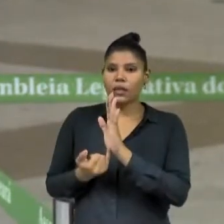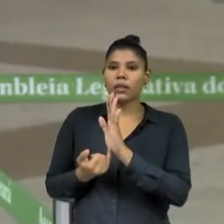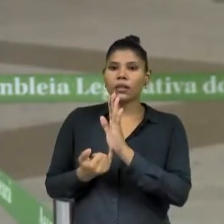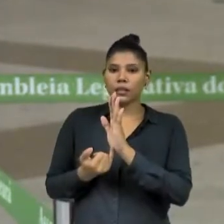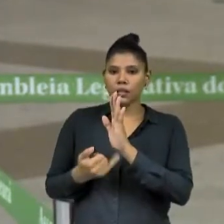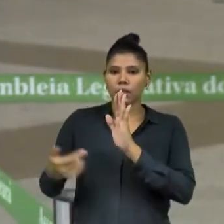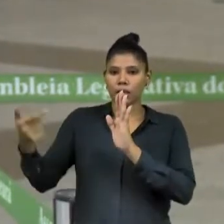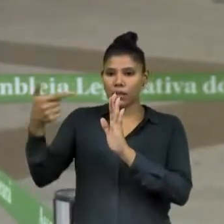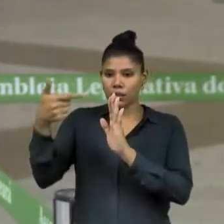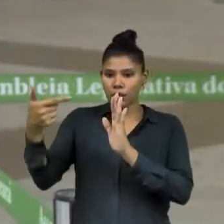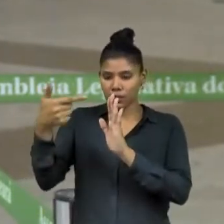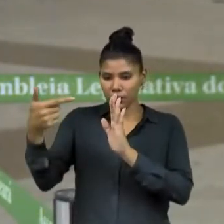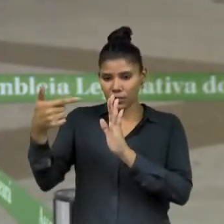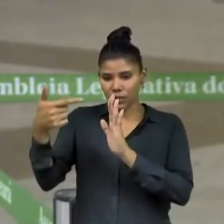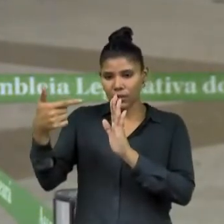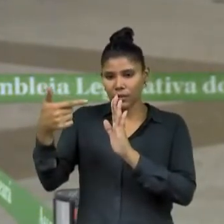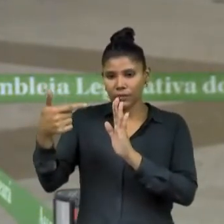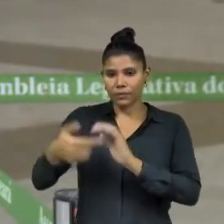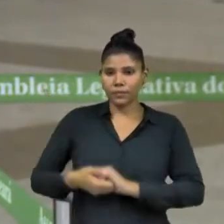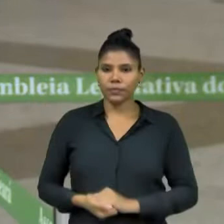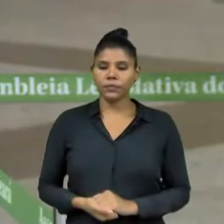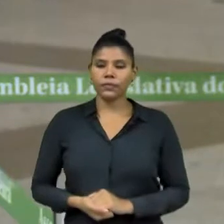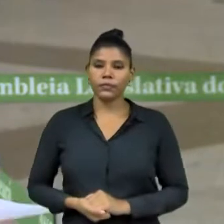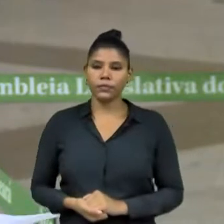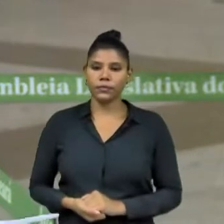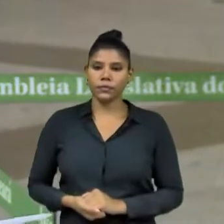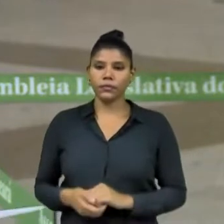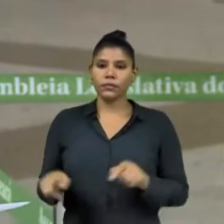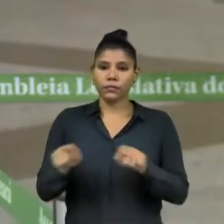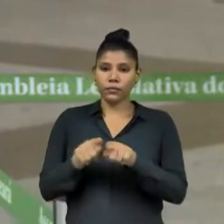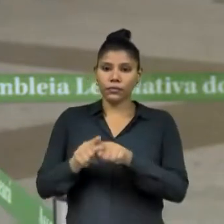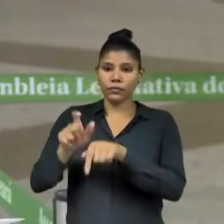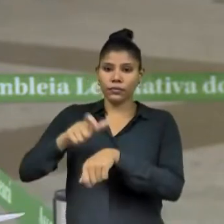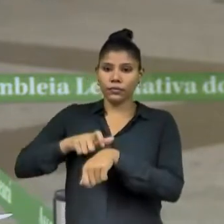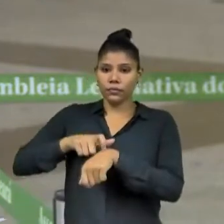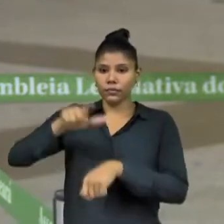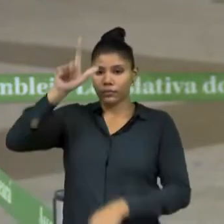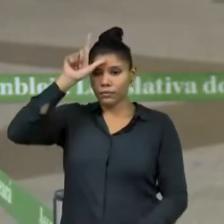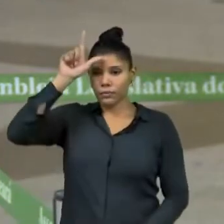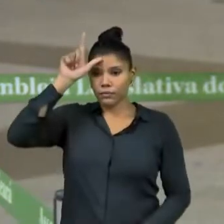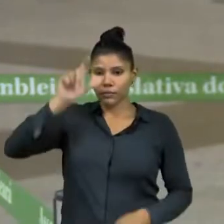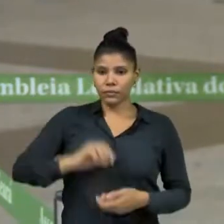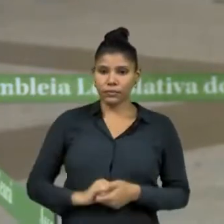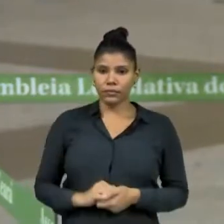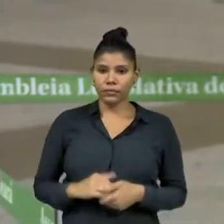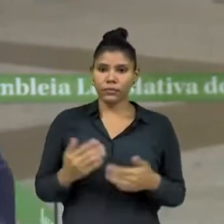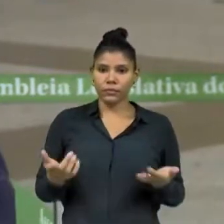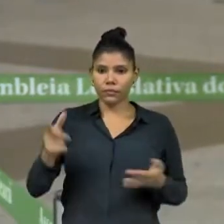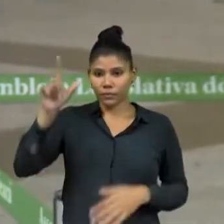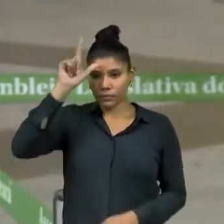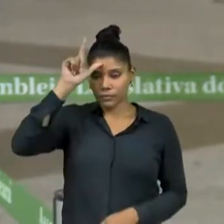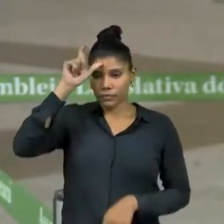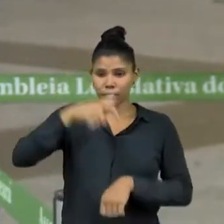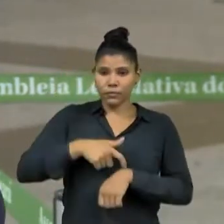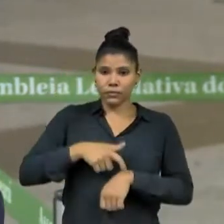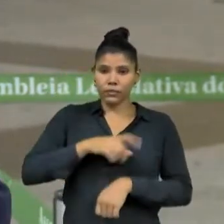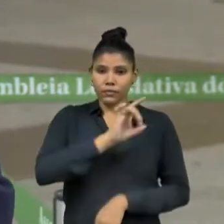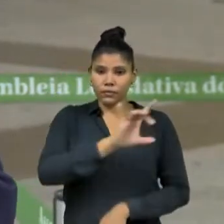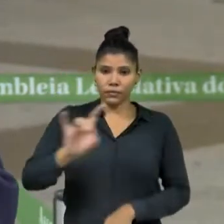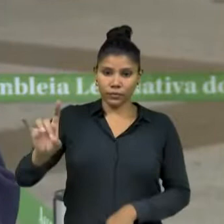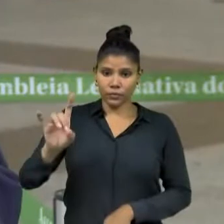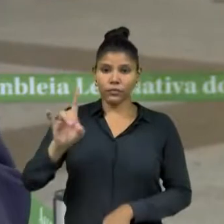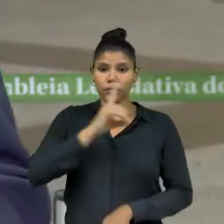para pronunciamentos no segundo expediente, nem no tempo de liderança. No tempo de liderança, cada deputado tem direito a falar por